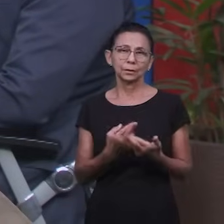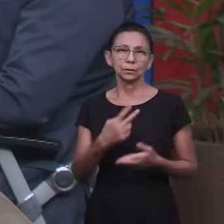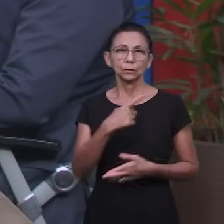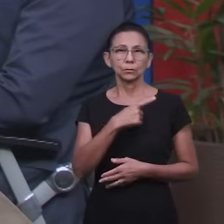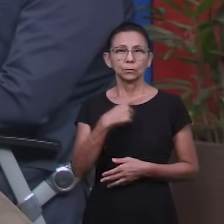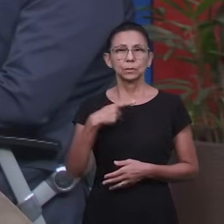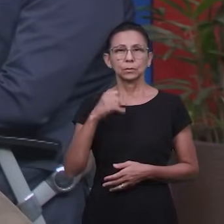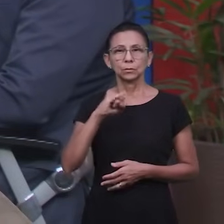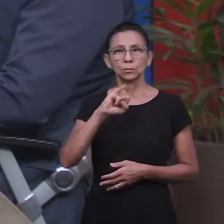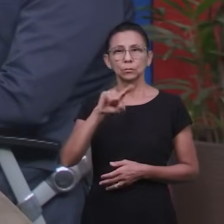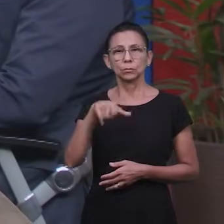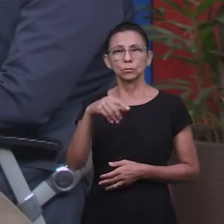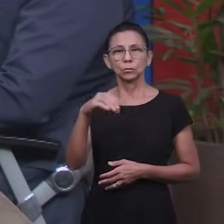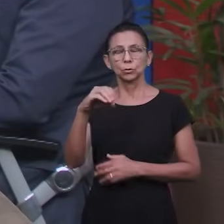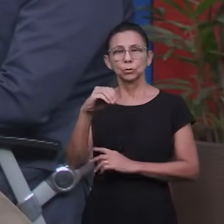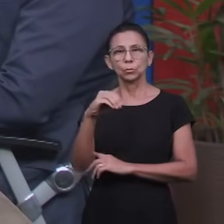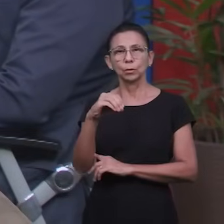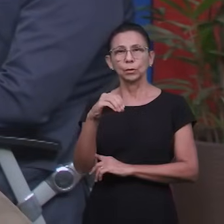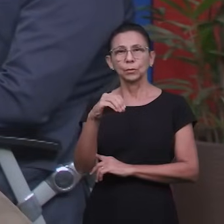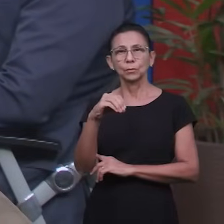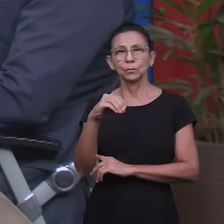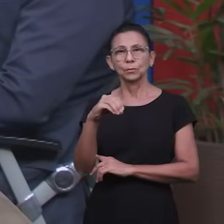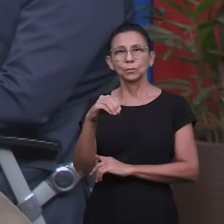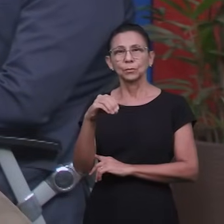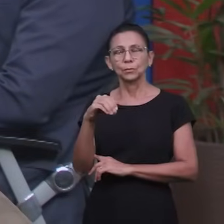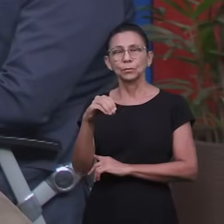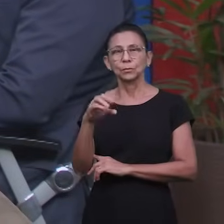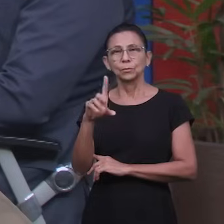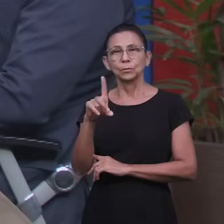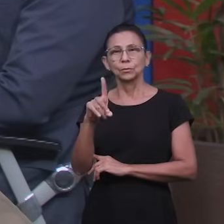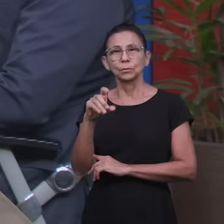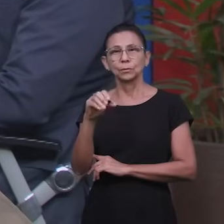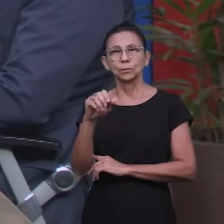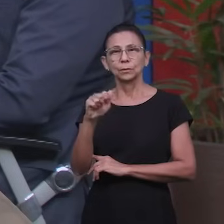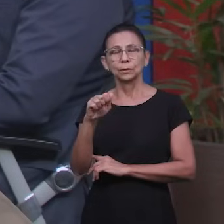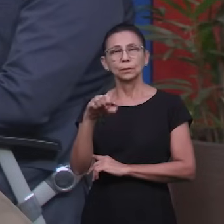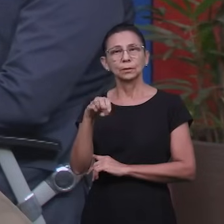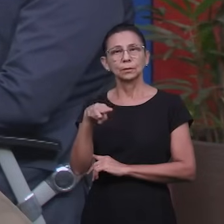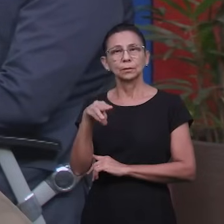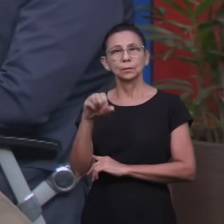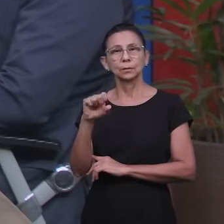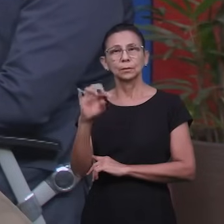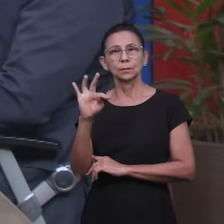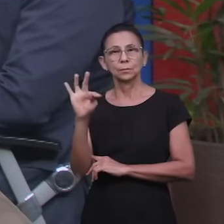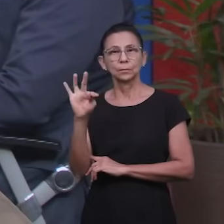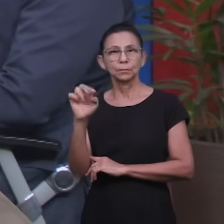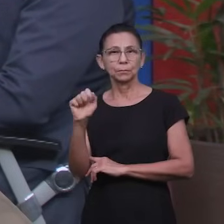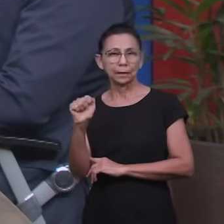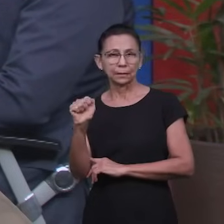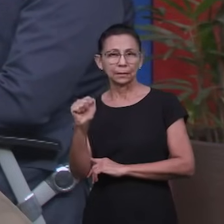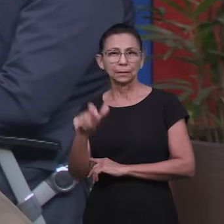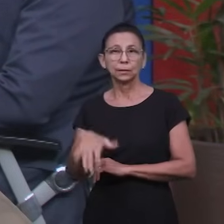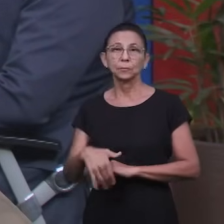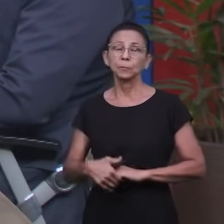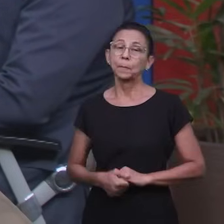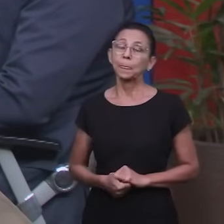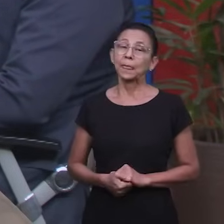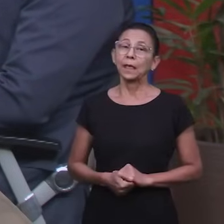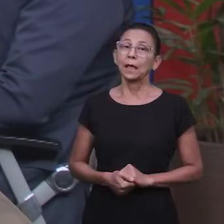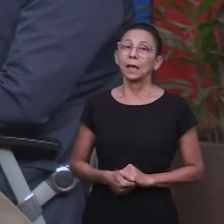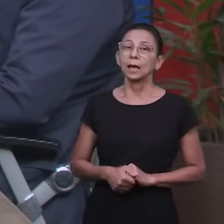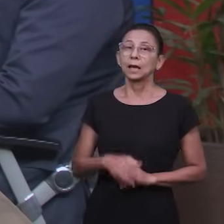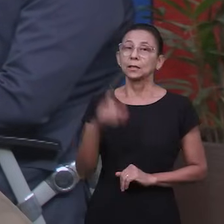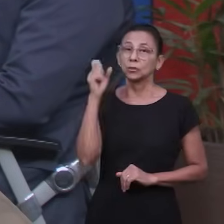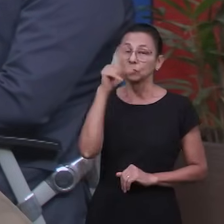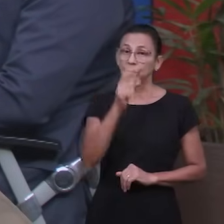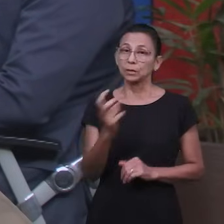estava aqui nas outras por estar ocupado, e geralmente eles estão ocupados lá atendendo lá, nesse horário tem 2 pastores